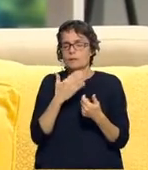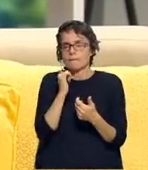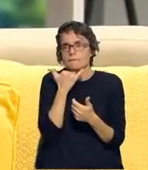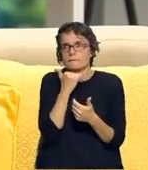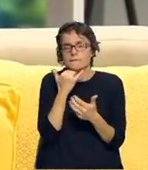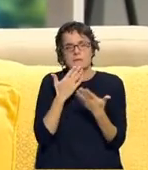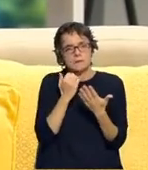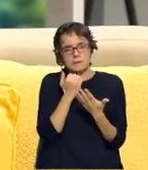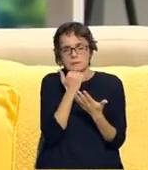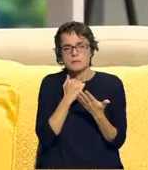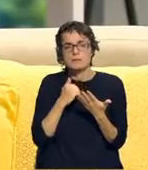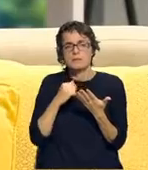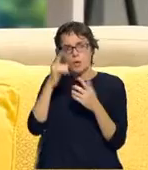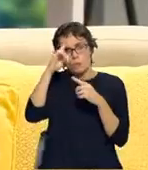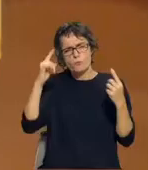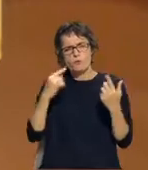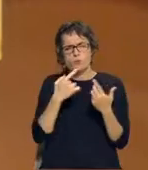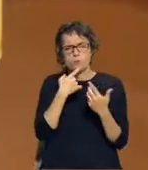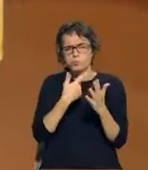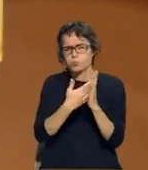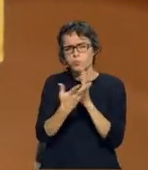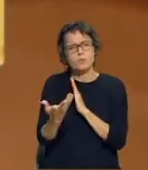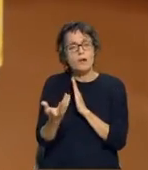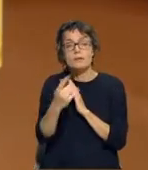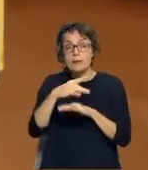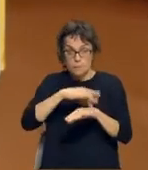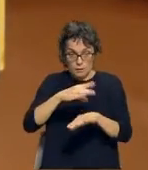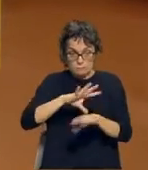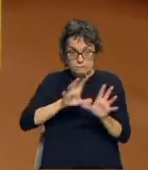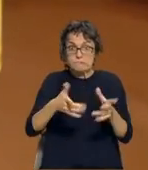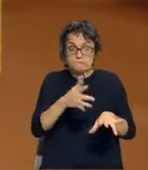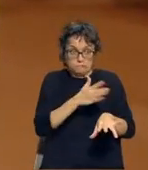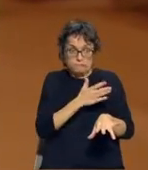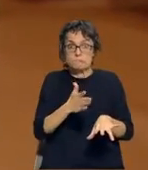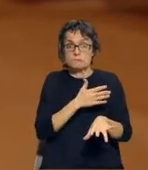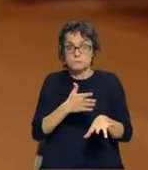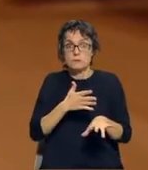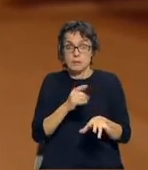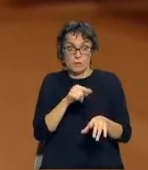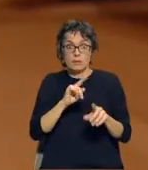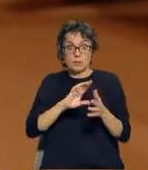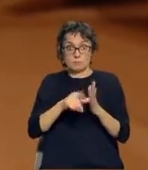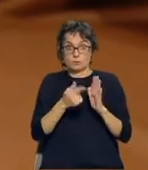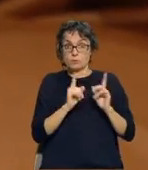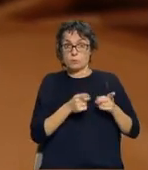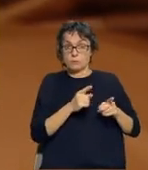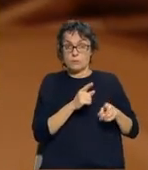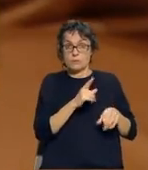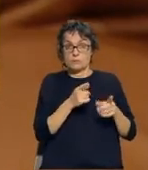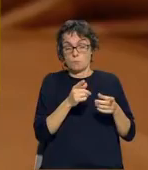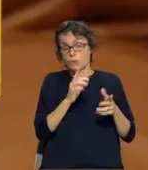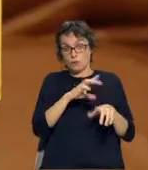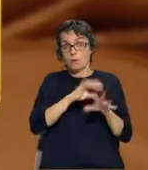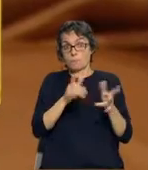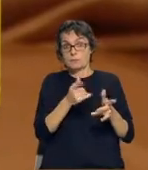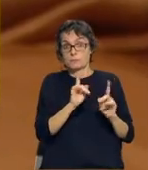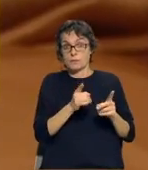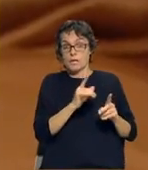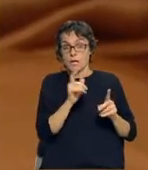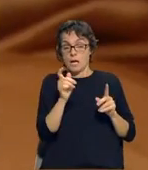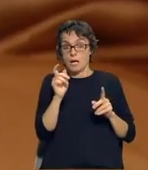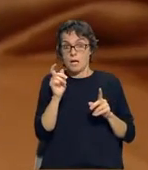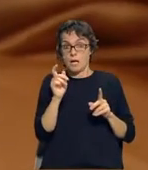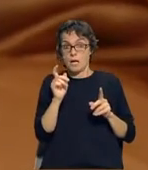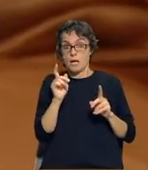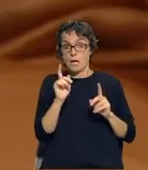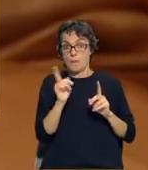temos vários professores e educadores, mesmo em tempo de pandemia, porque começou em março, sim, não deixaram de acreditar no projeto e